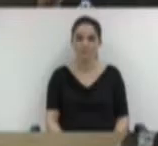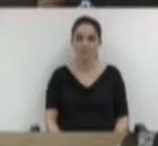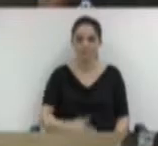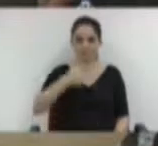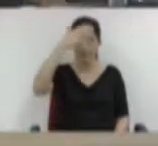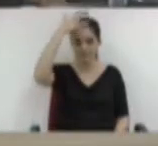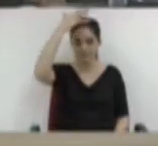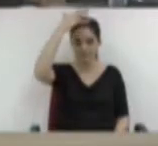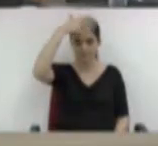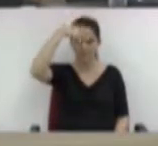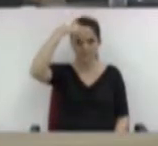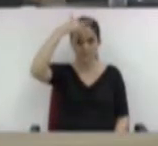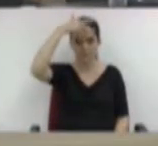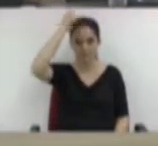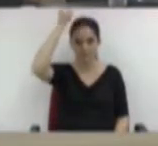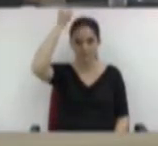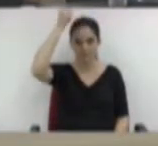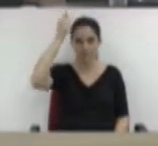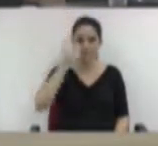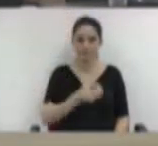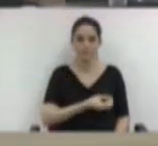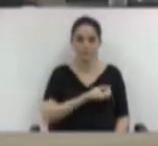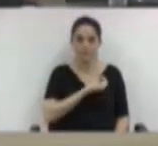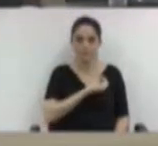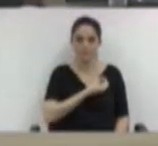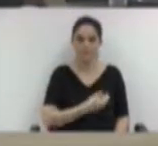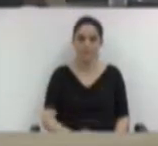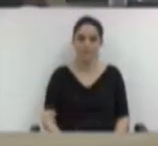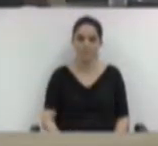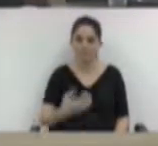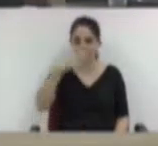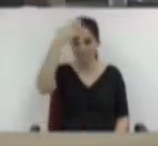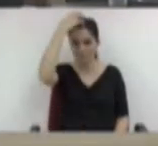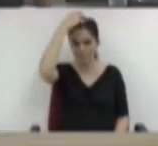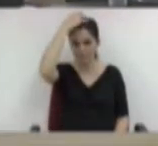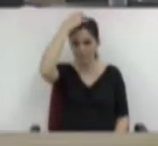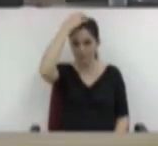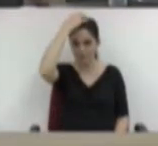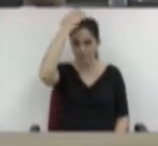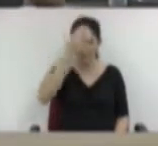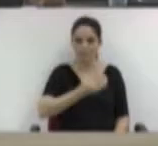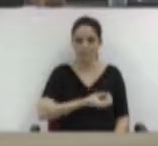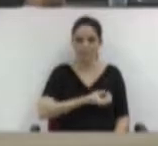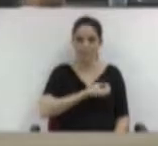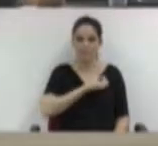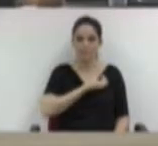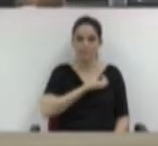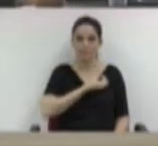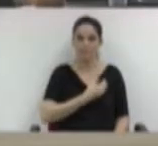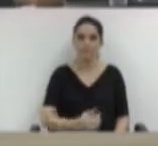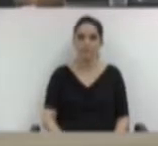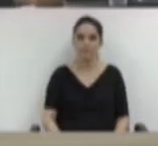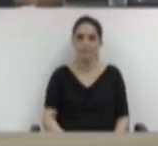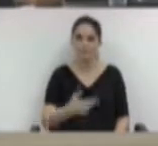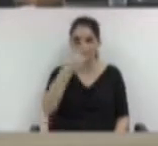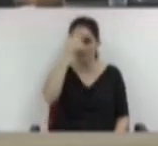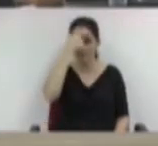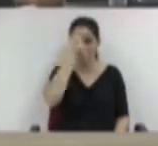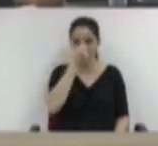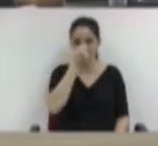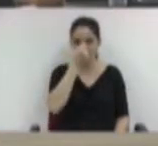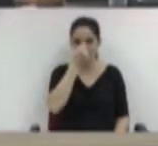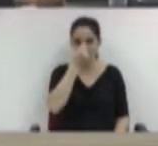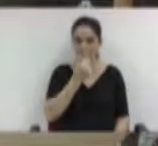Antônio Franco de Moraes. Presente. Vereador Darcy Reis de Souza. Presente. Vereador Edivaldo